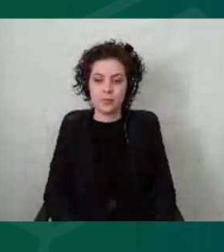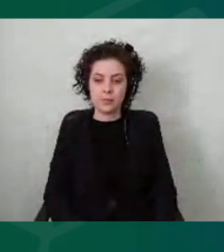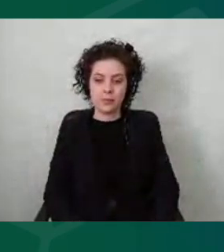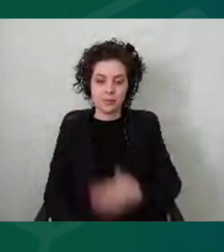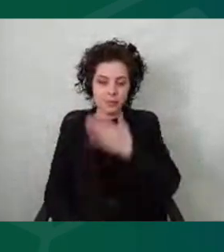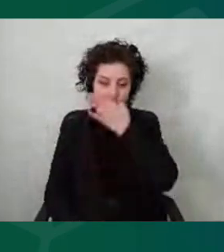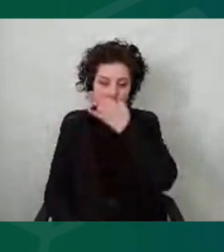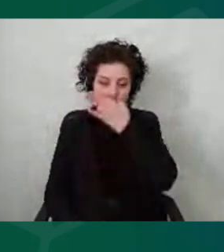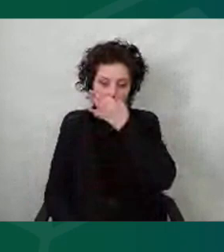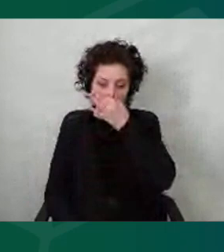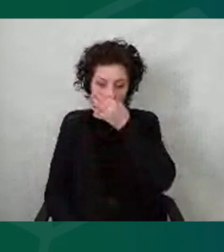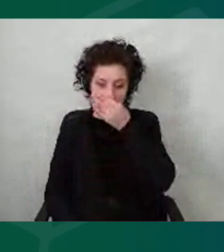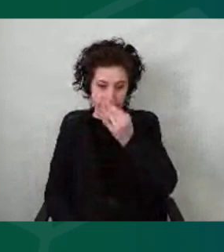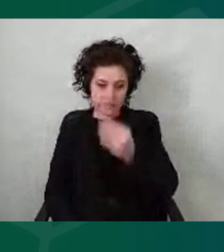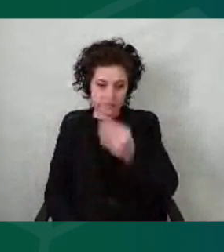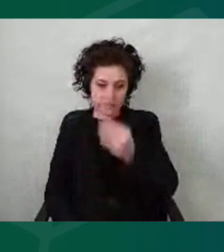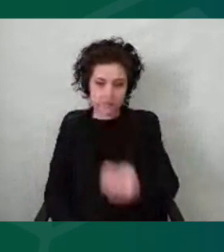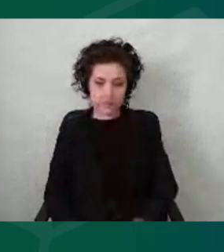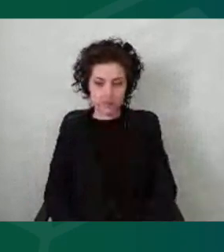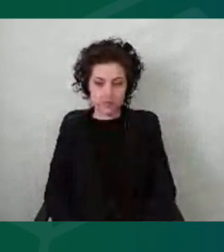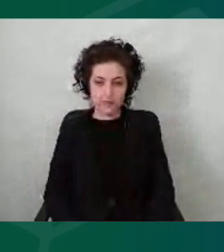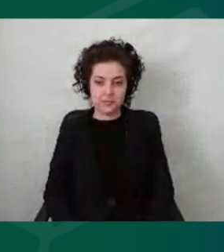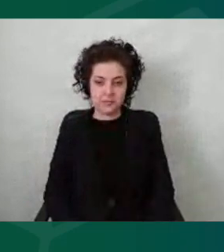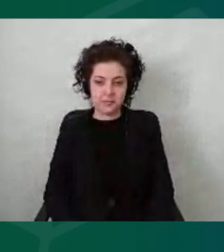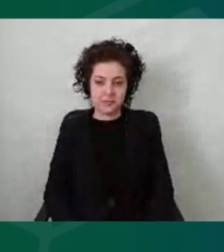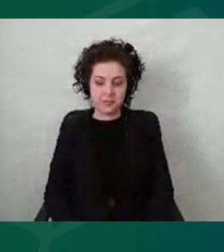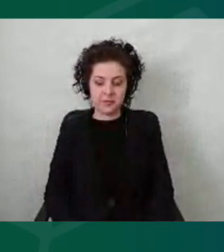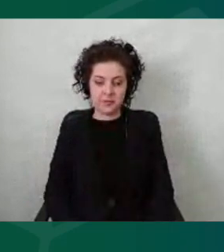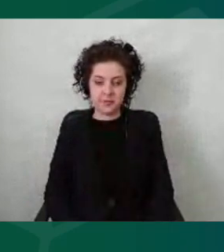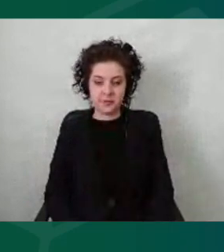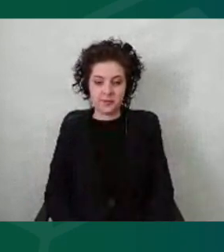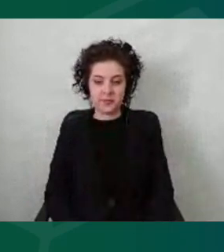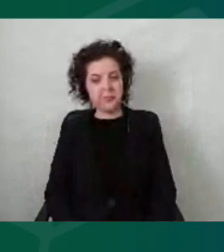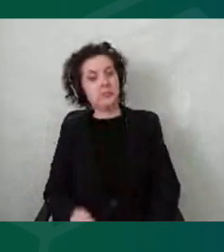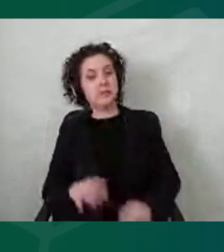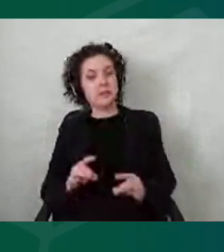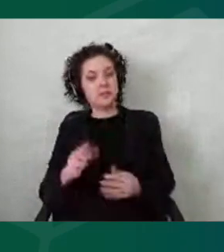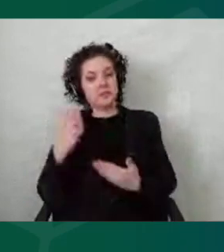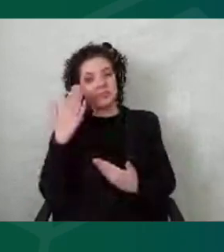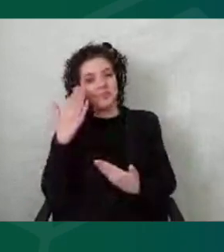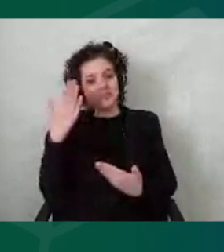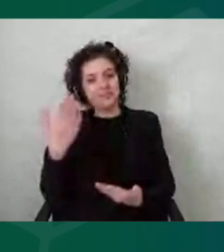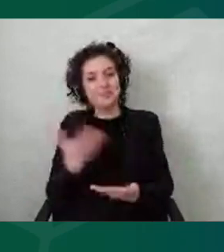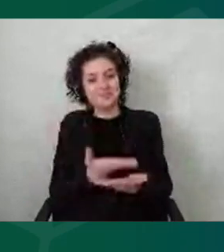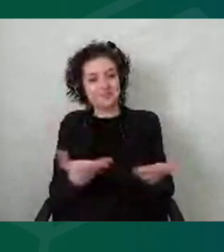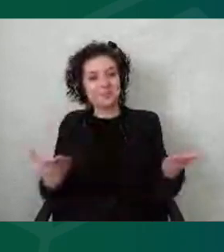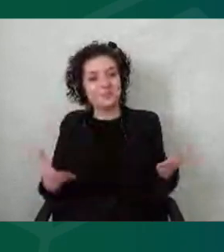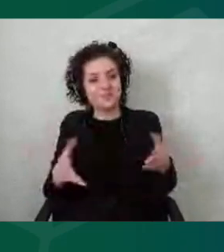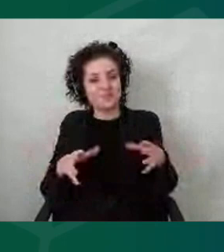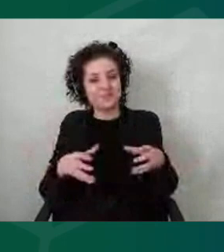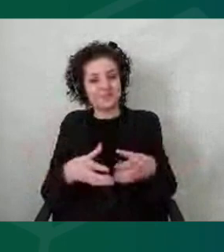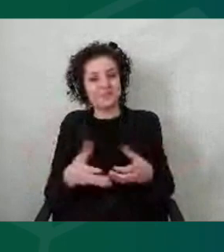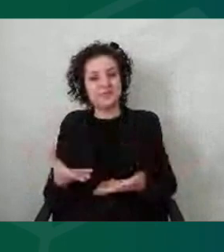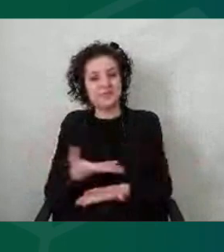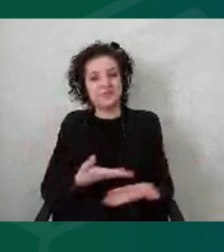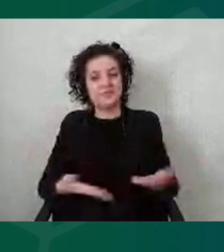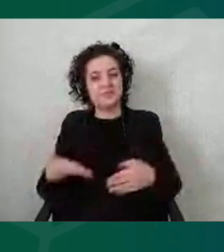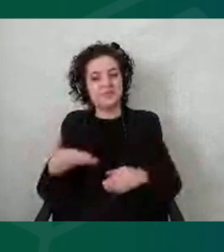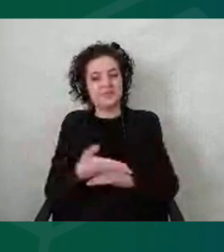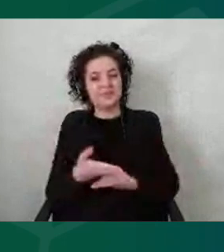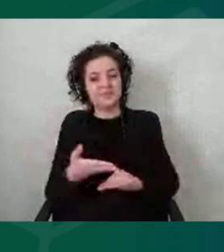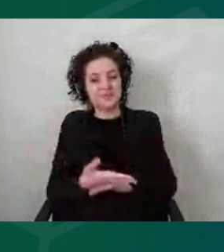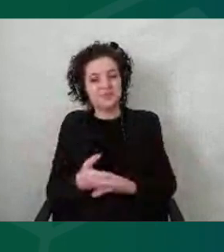Tá bom, obrigada. Então, aqui só para agradecer, né, toda a equipe que está envolvida no